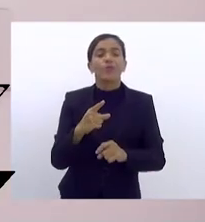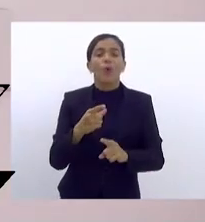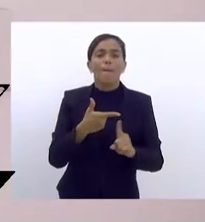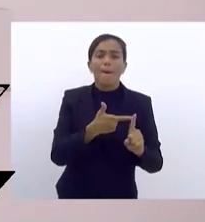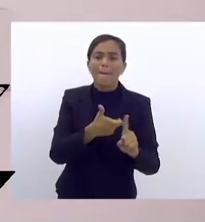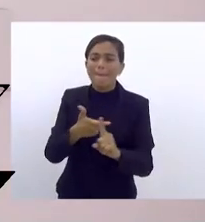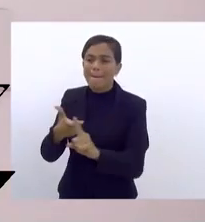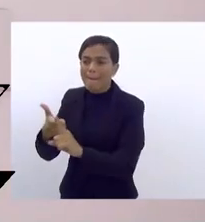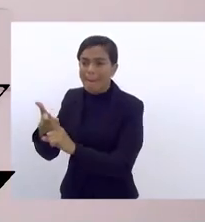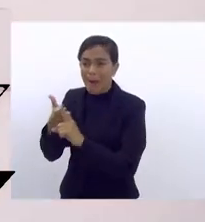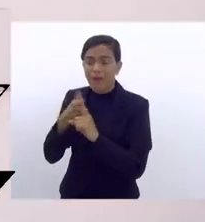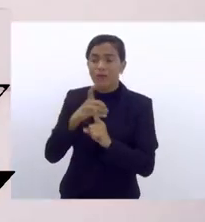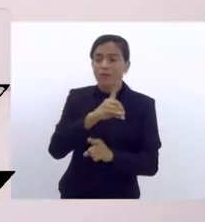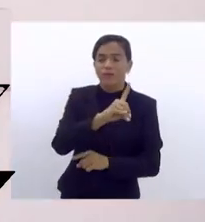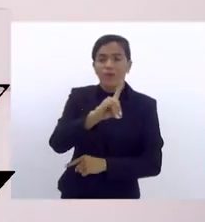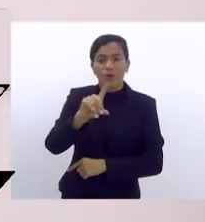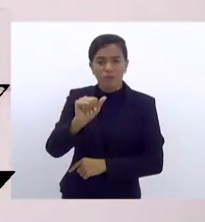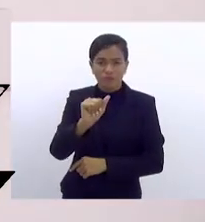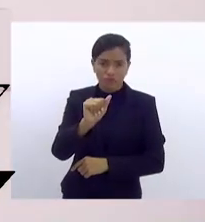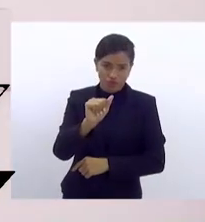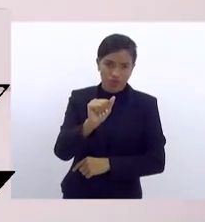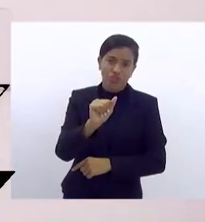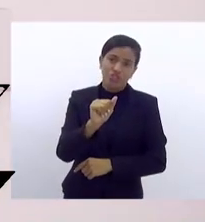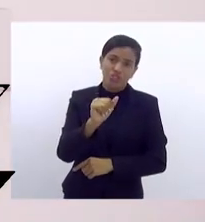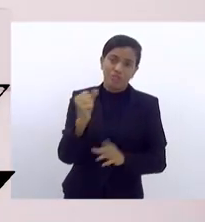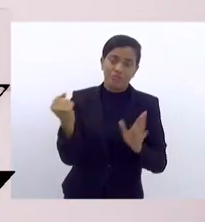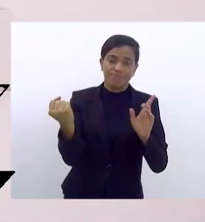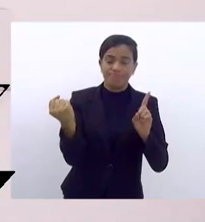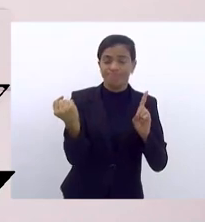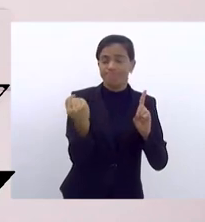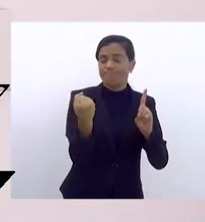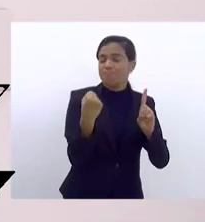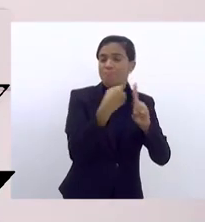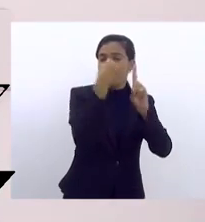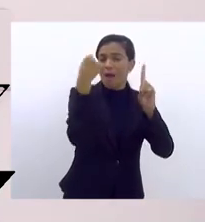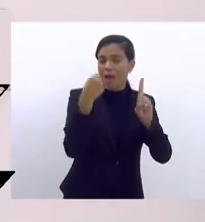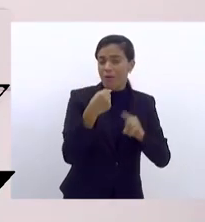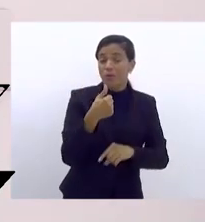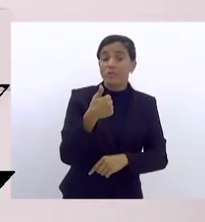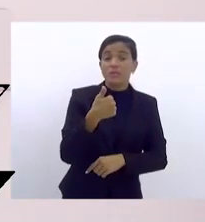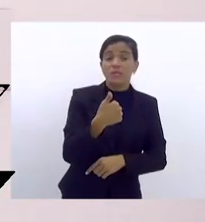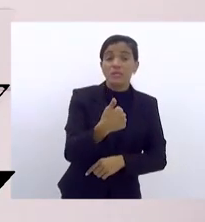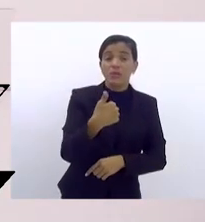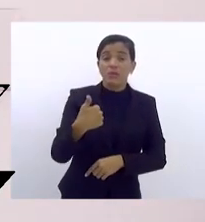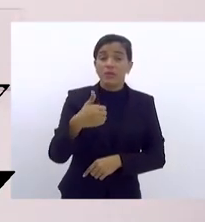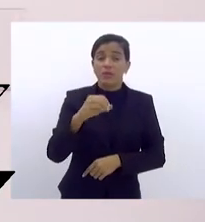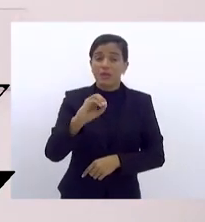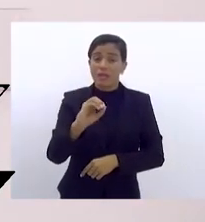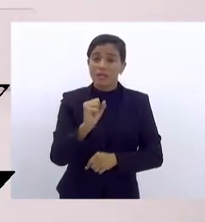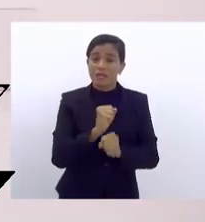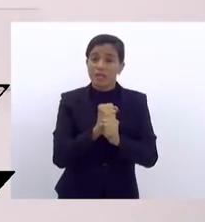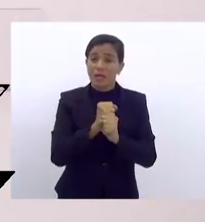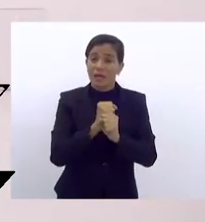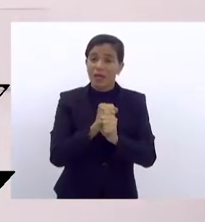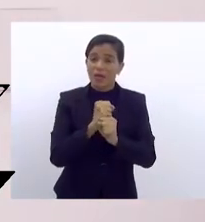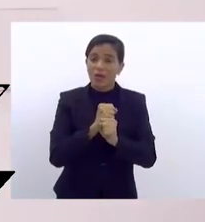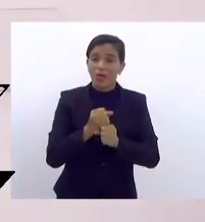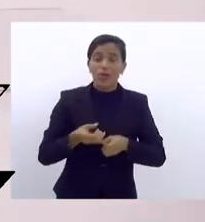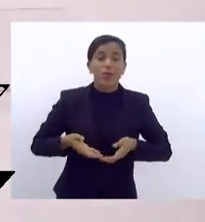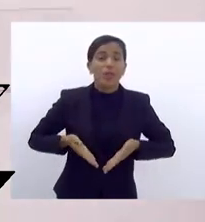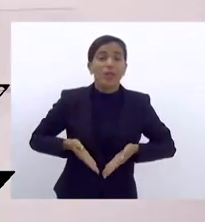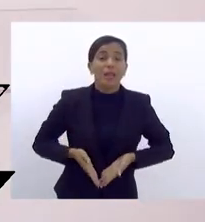também uma data em homenagem na época aos 110 anos do nascimento de hitler